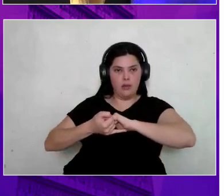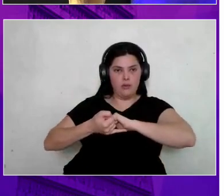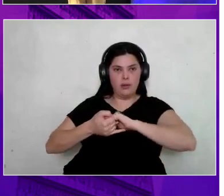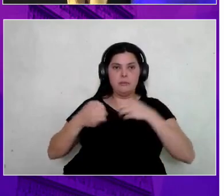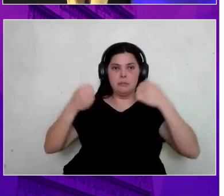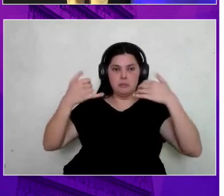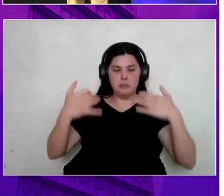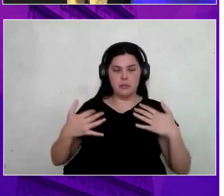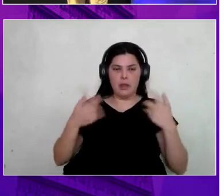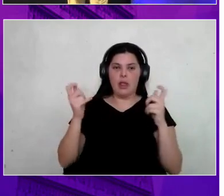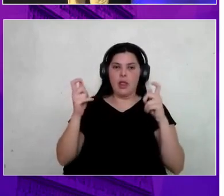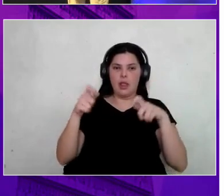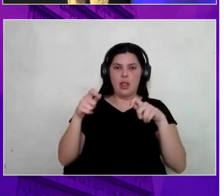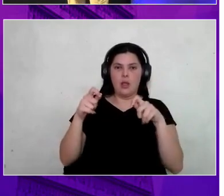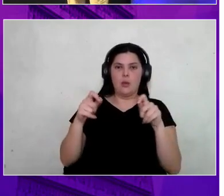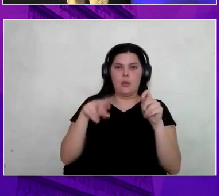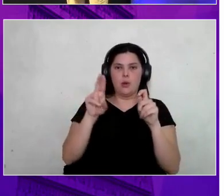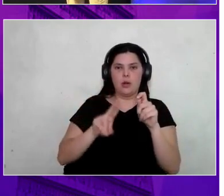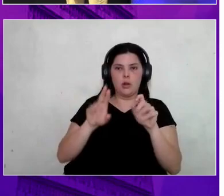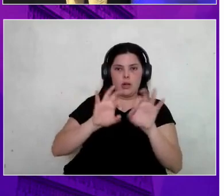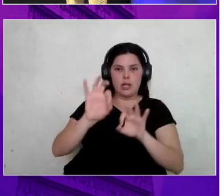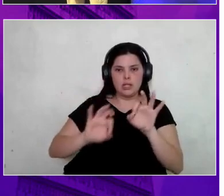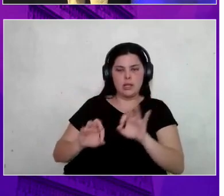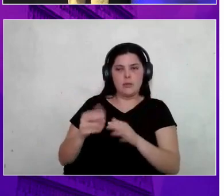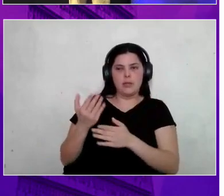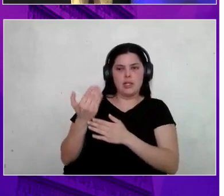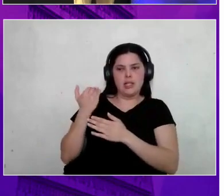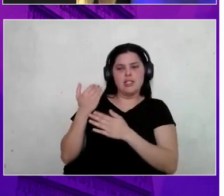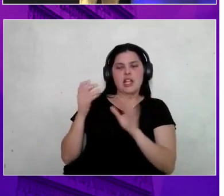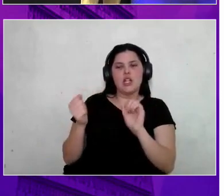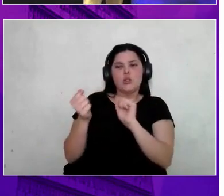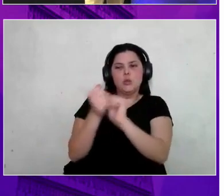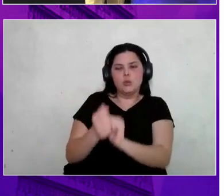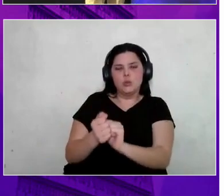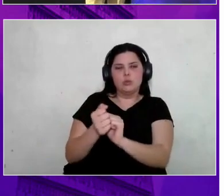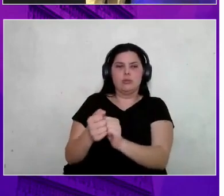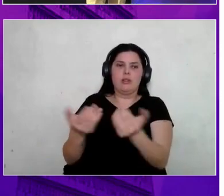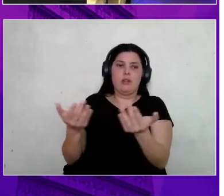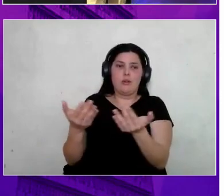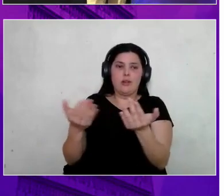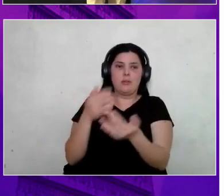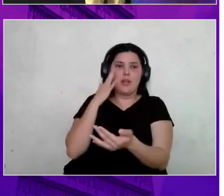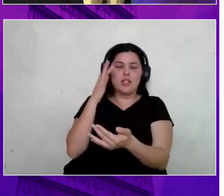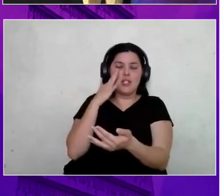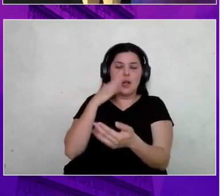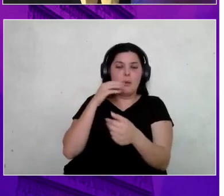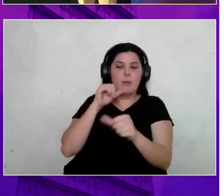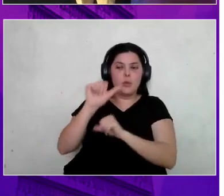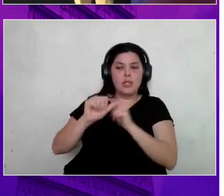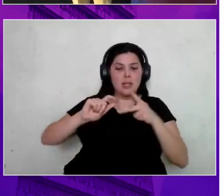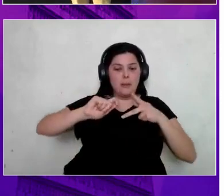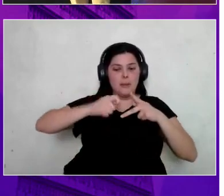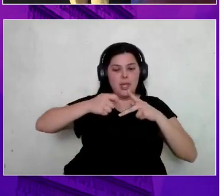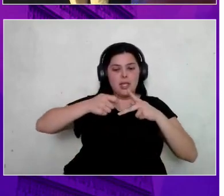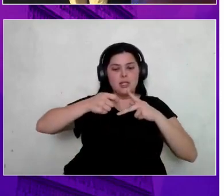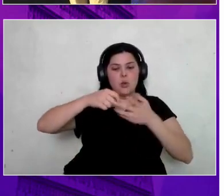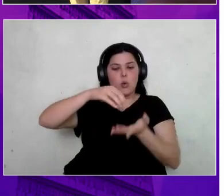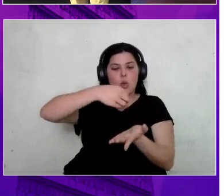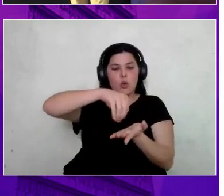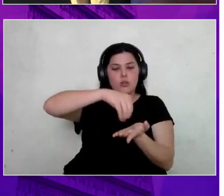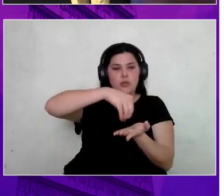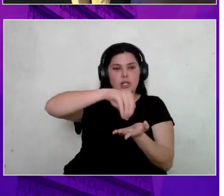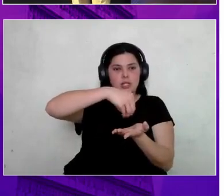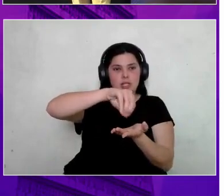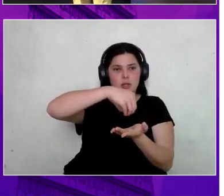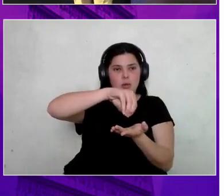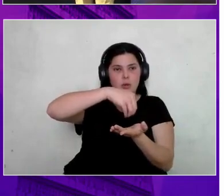possível, que antes o deploy ficava todo junto, né? Então, imagina, se eu tivesse uma alteração no Pix ou na notificação, eu teria que fazer impacto